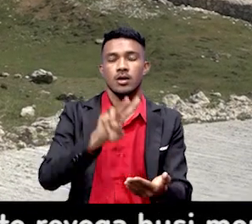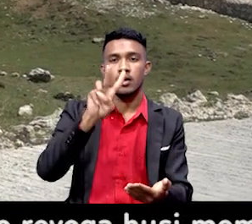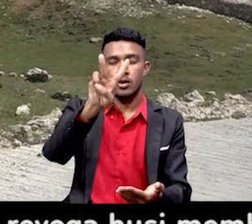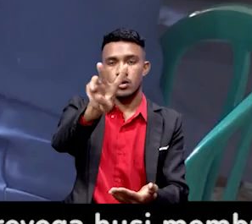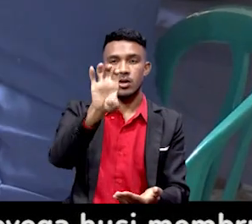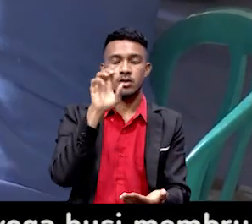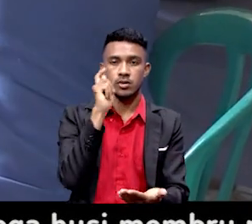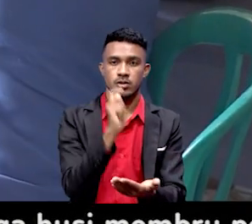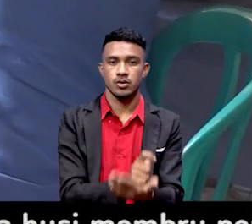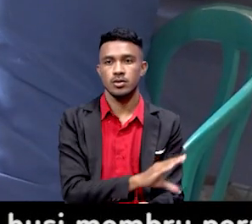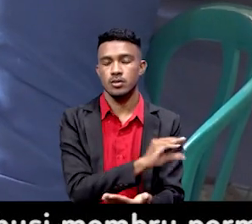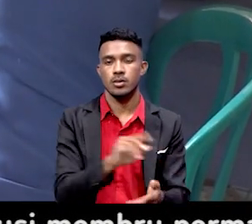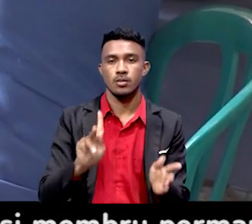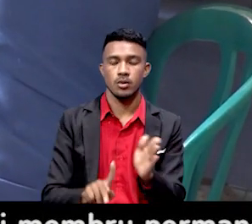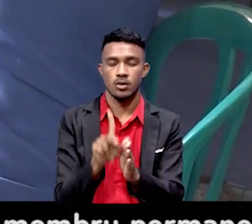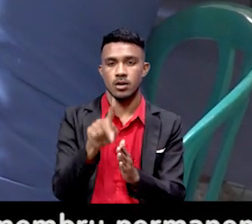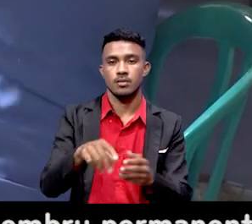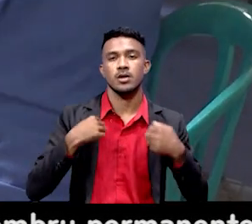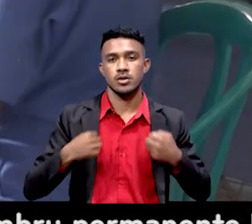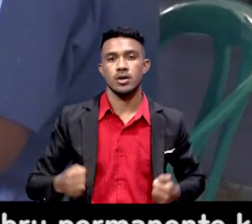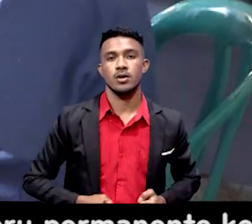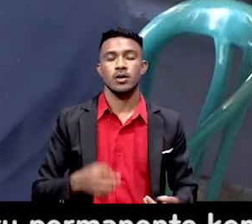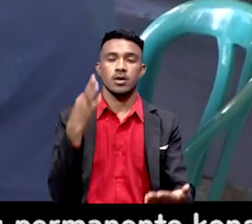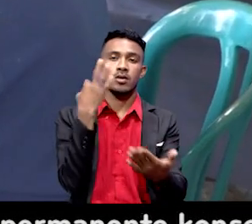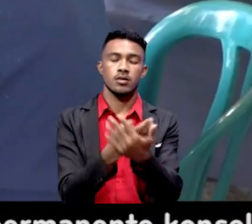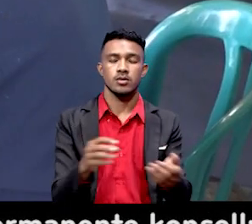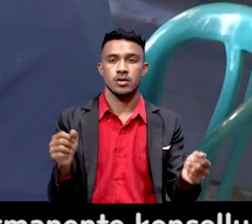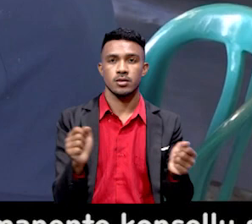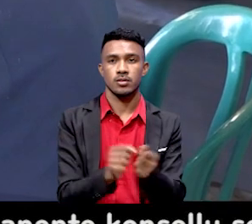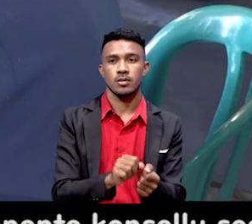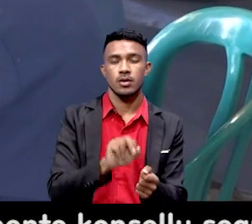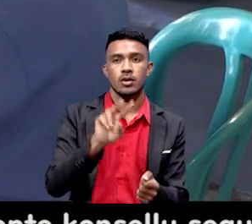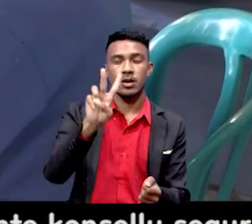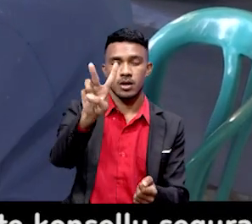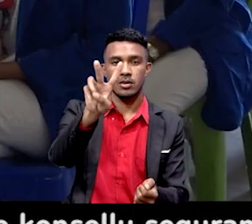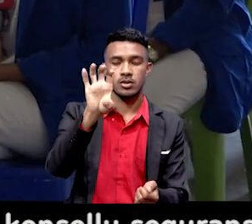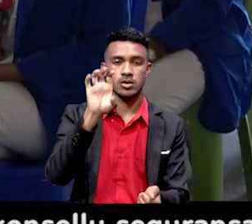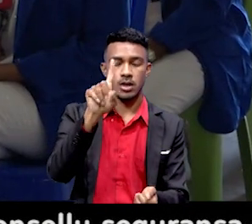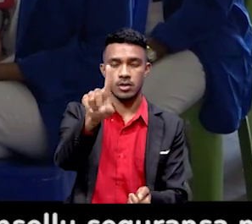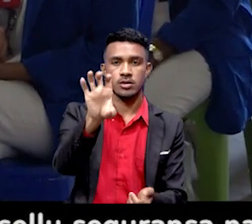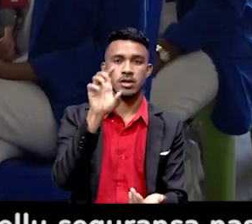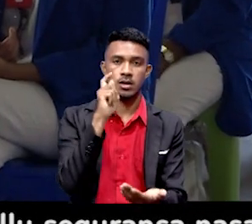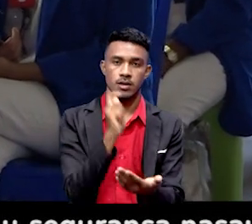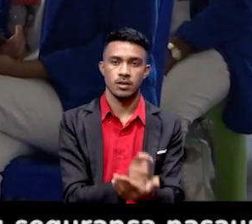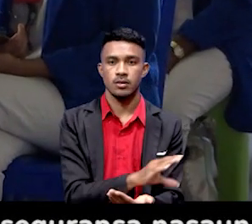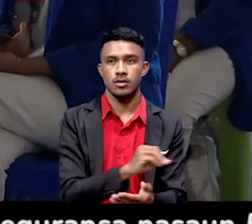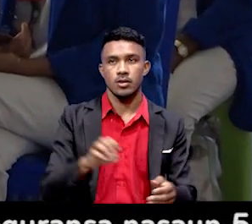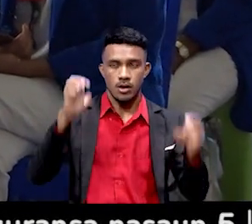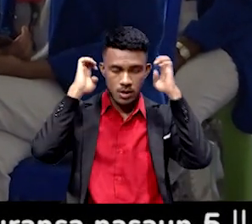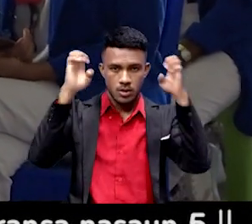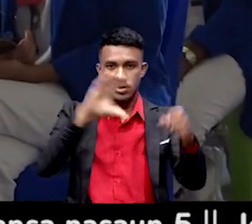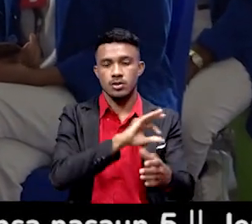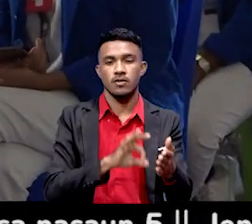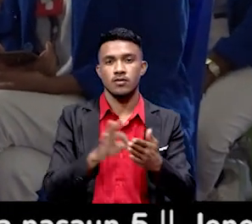atusrua resin, Programa Saúde, o orçamento tocon atus idaresin, educação no formação tocon